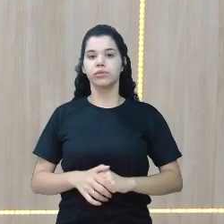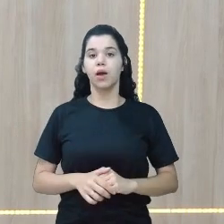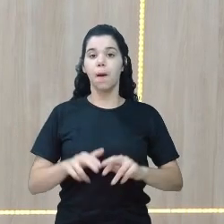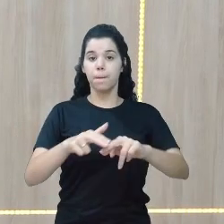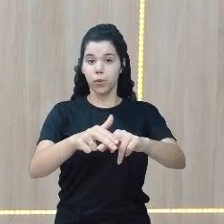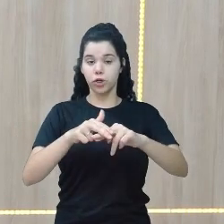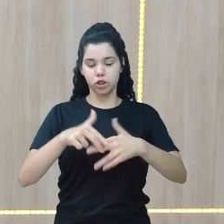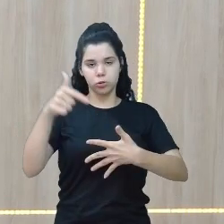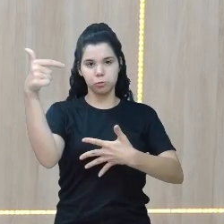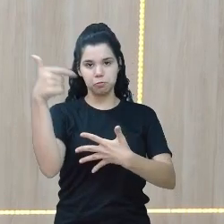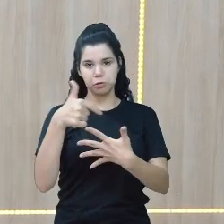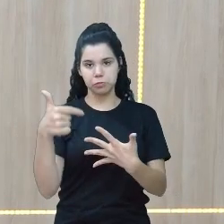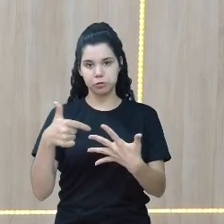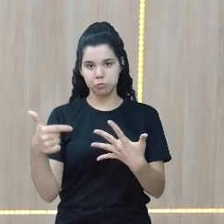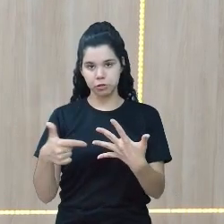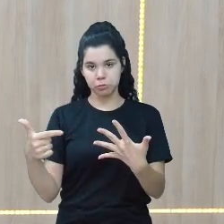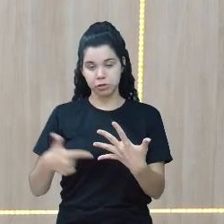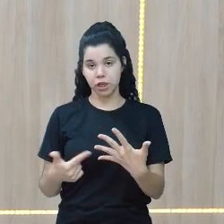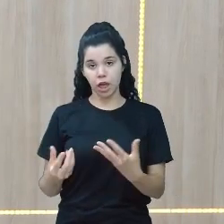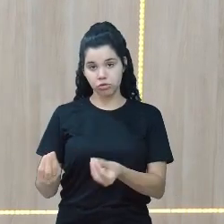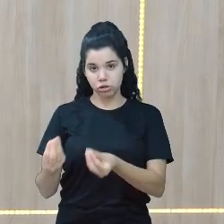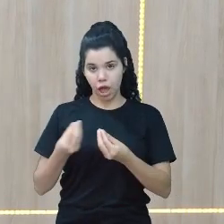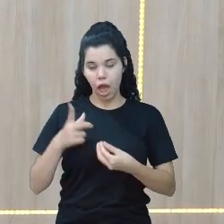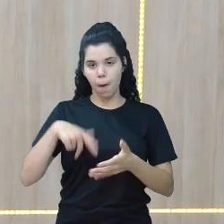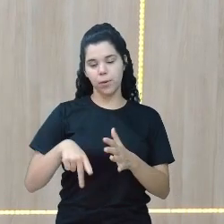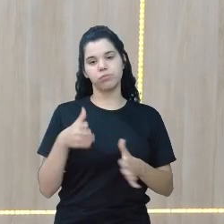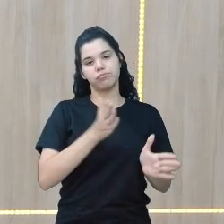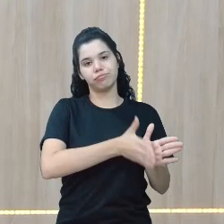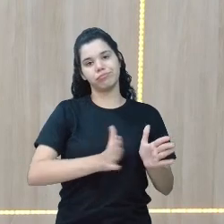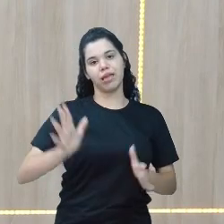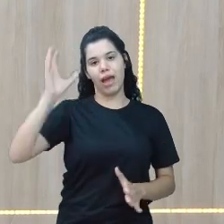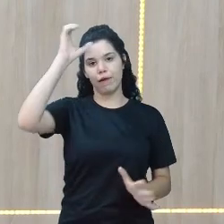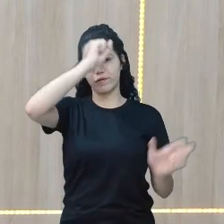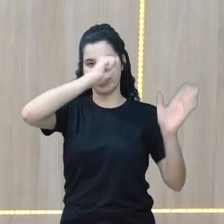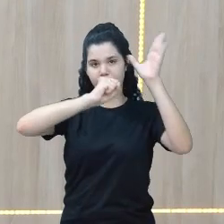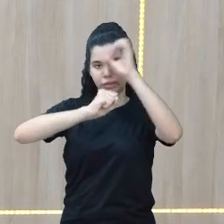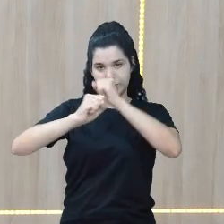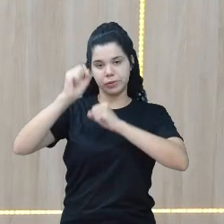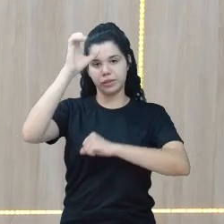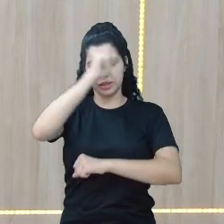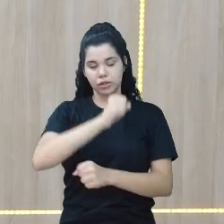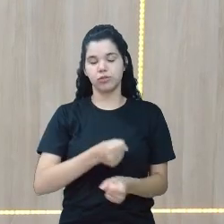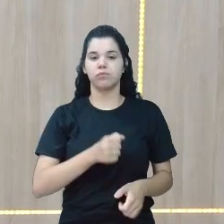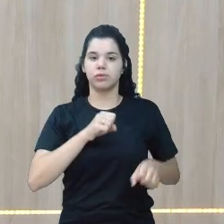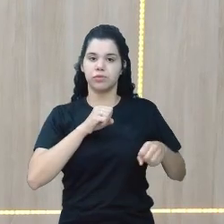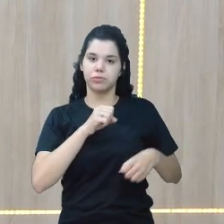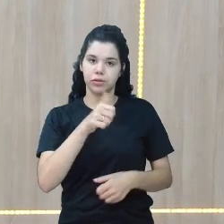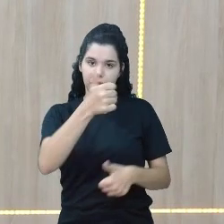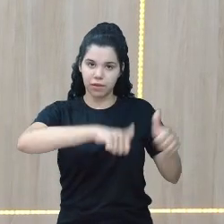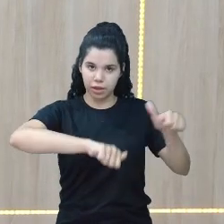todos esses elementos, quem nos fornece é o processo de avaliação, que é um processo constante.